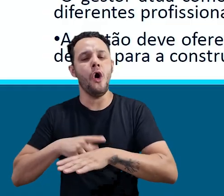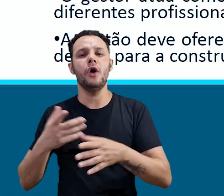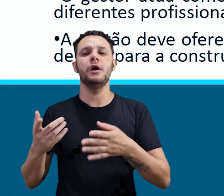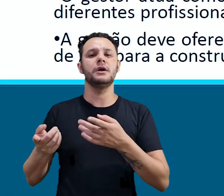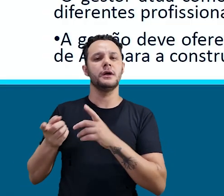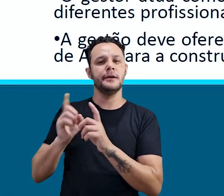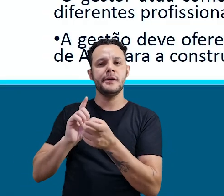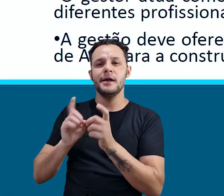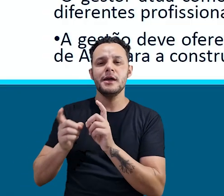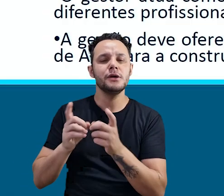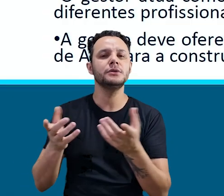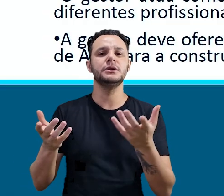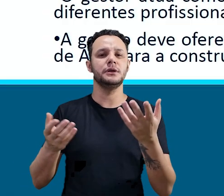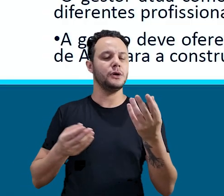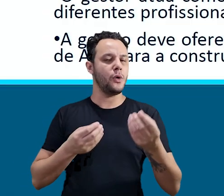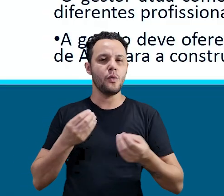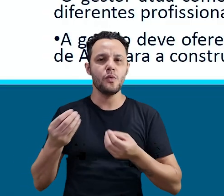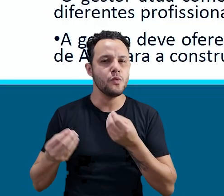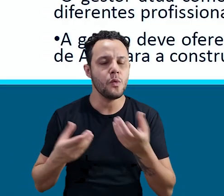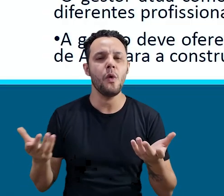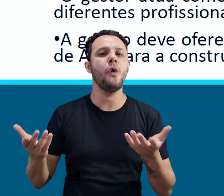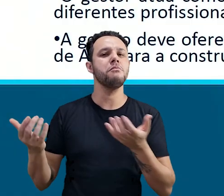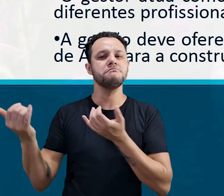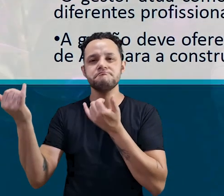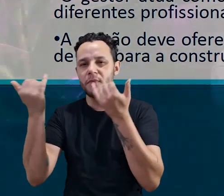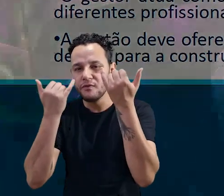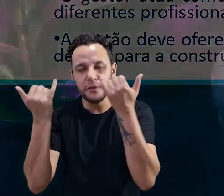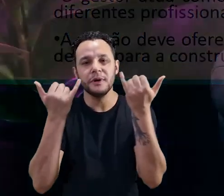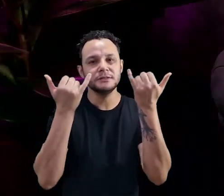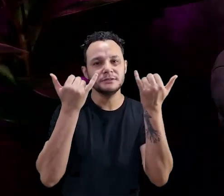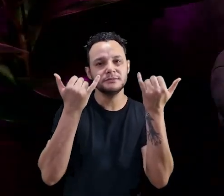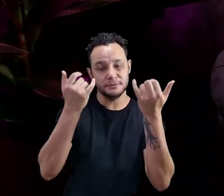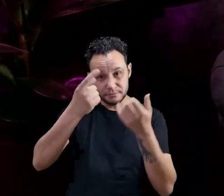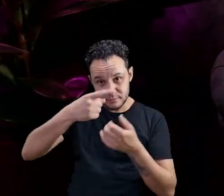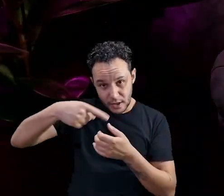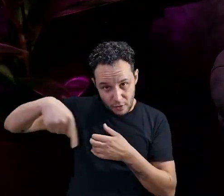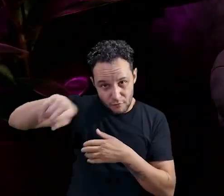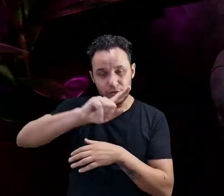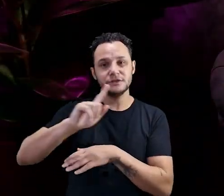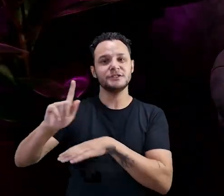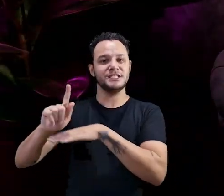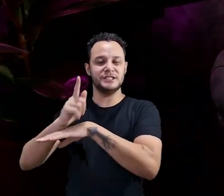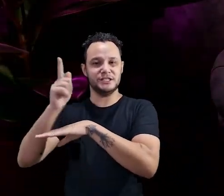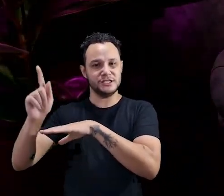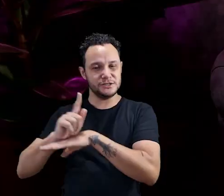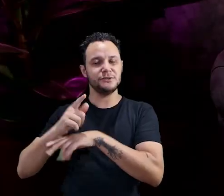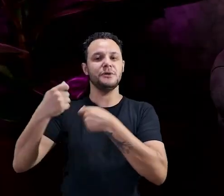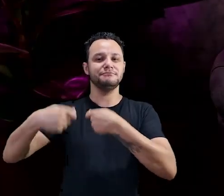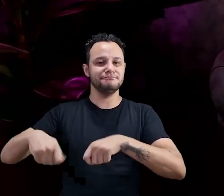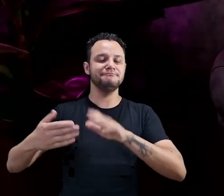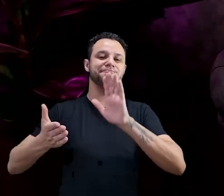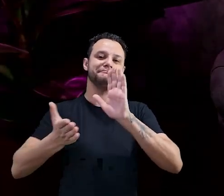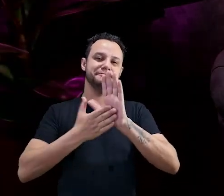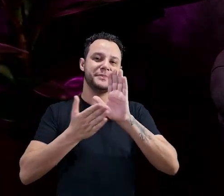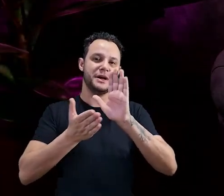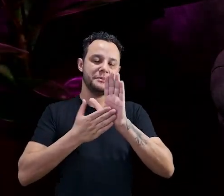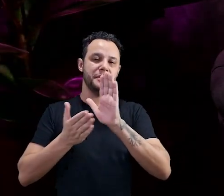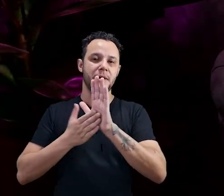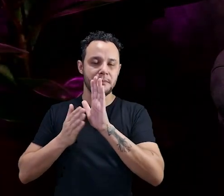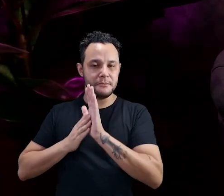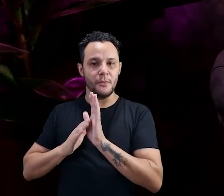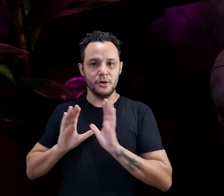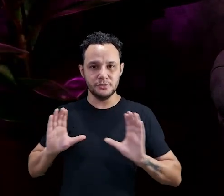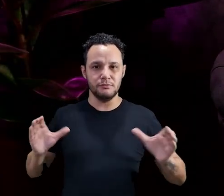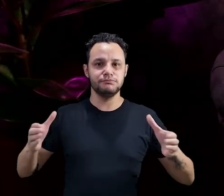ambiente essas pessoas vão conversar? Com qual frequência elas vão conversar? É fundamental que o gestor promova essas discussões